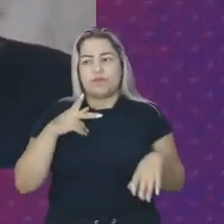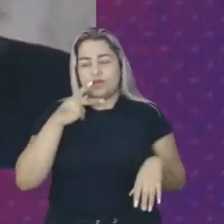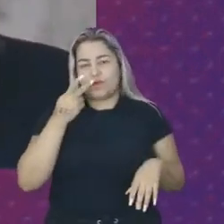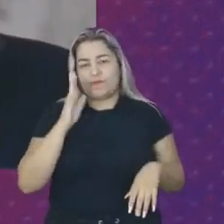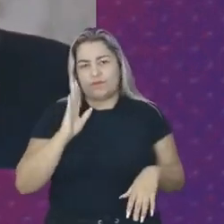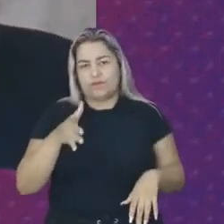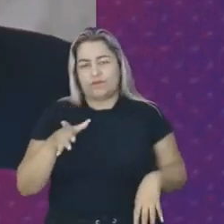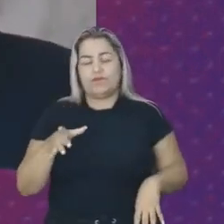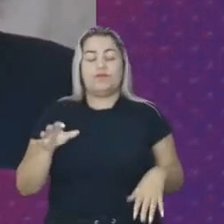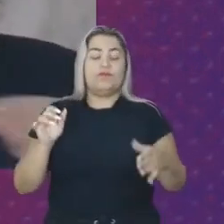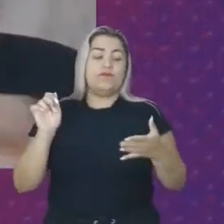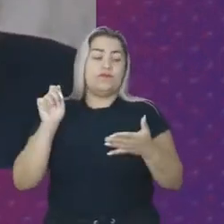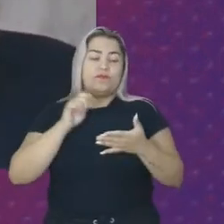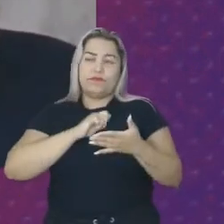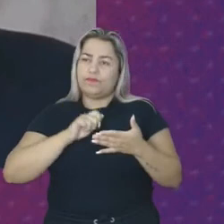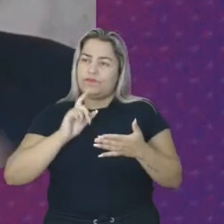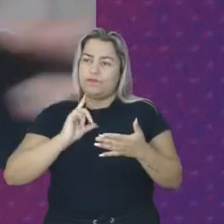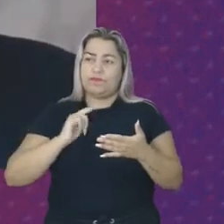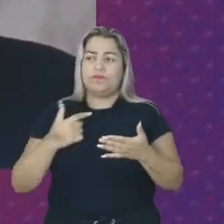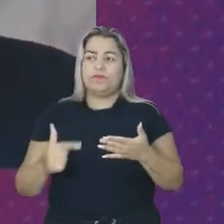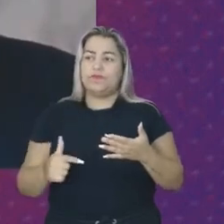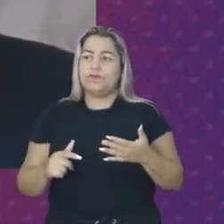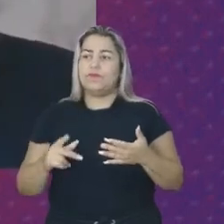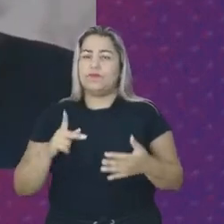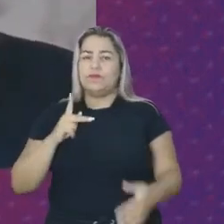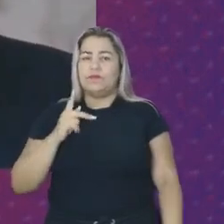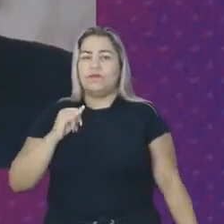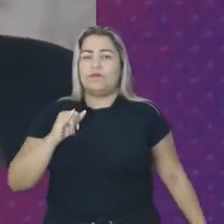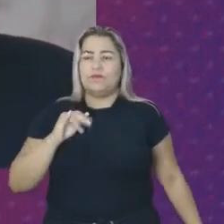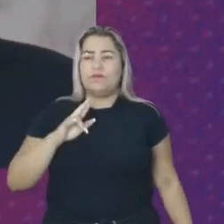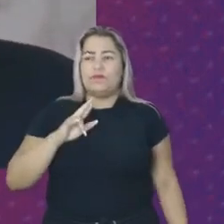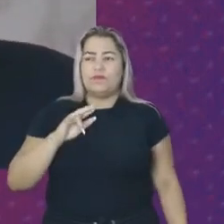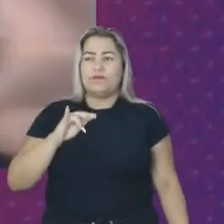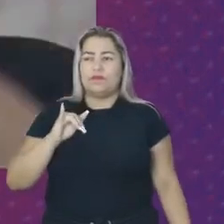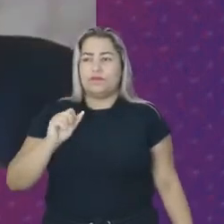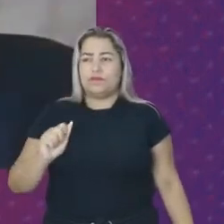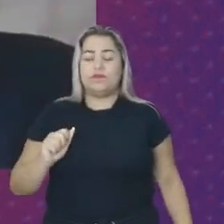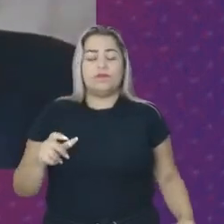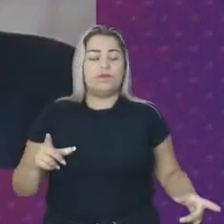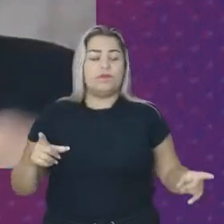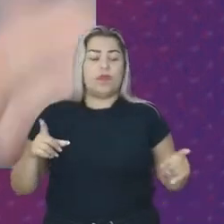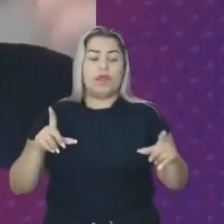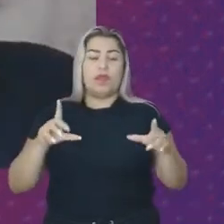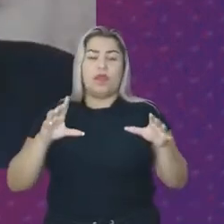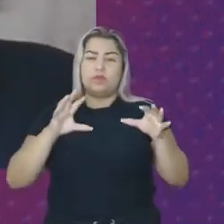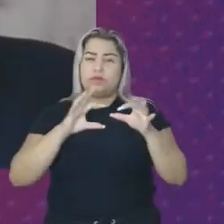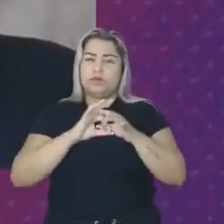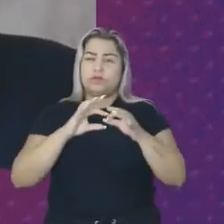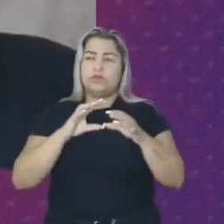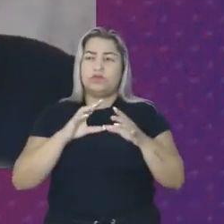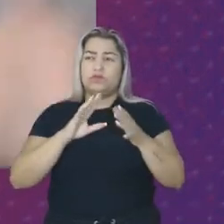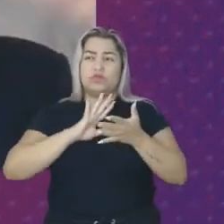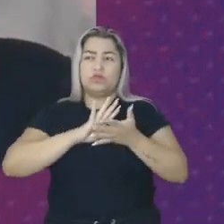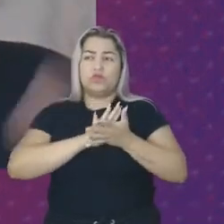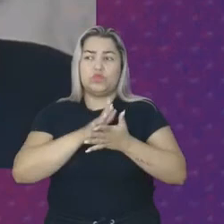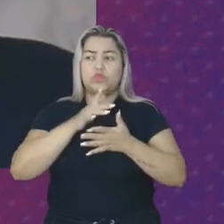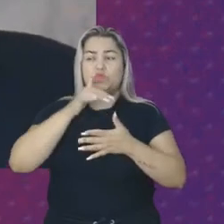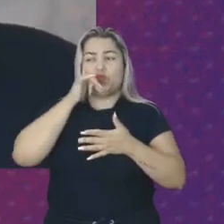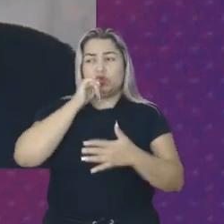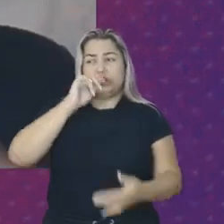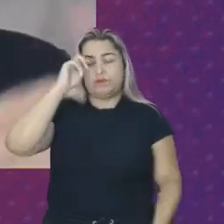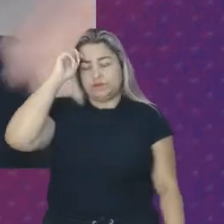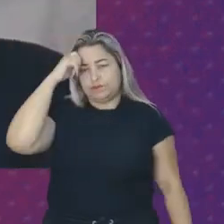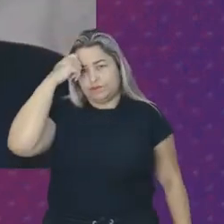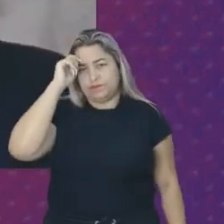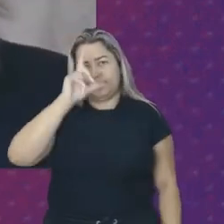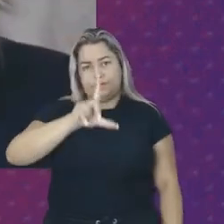e escrevia: não há hierarquia entre as opressões, mas esse cruzamento de opressões, sermos mulheres,